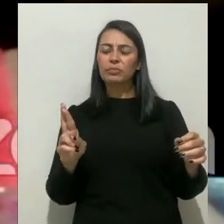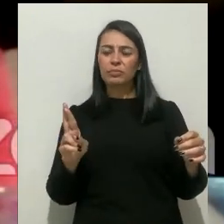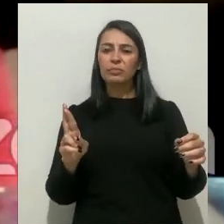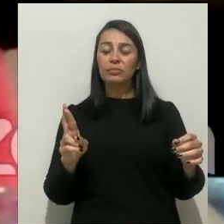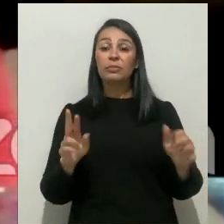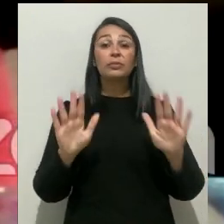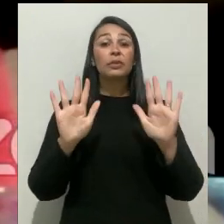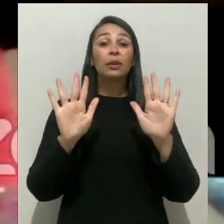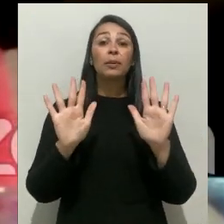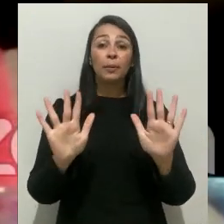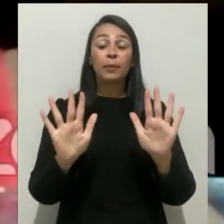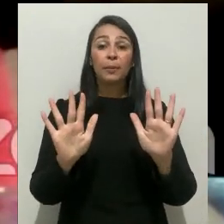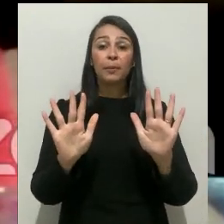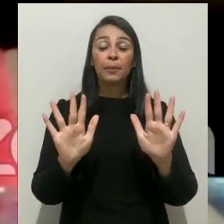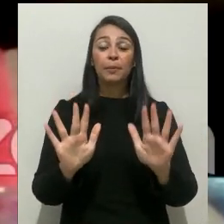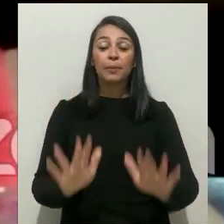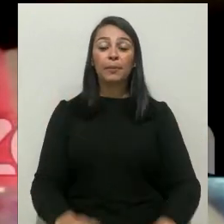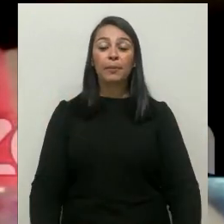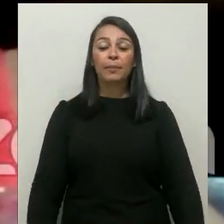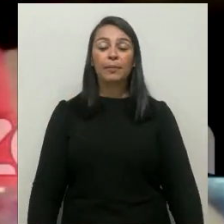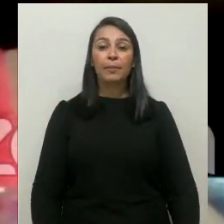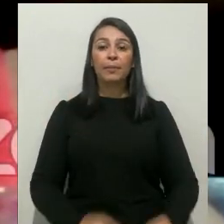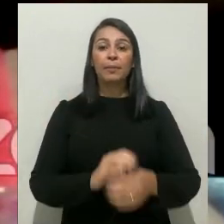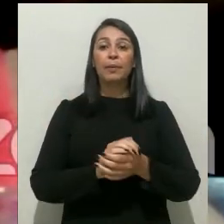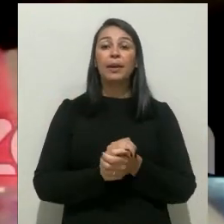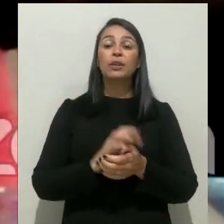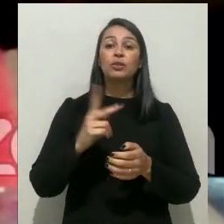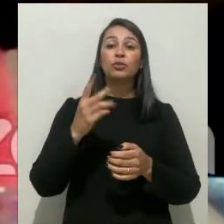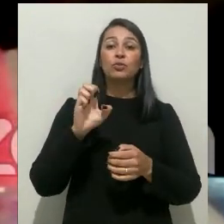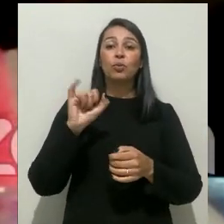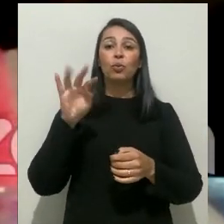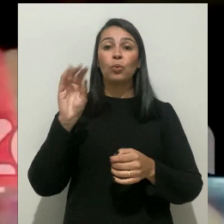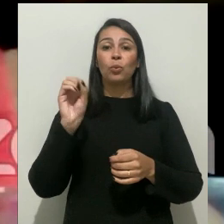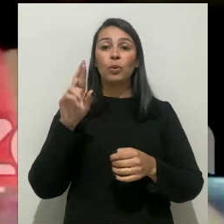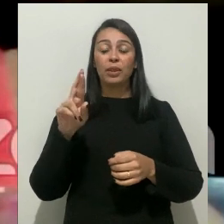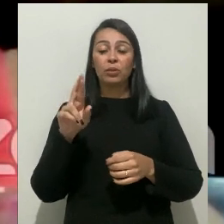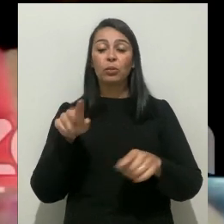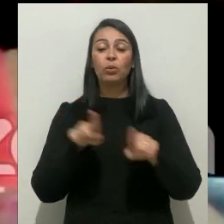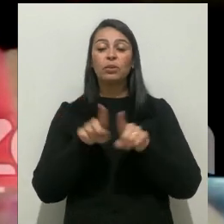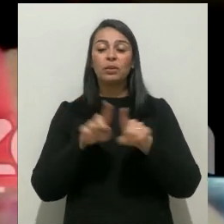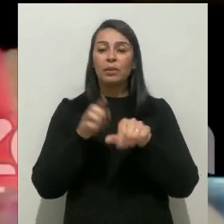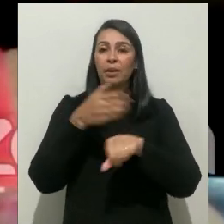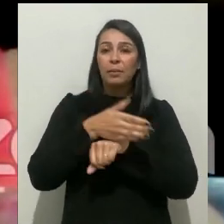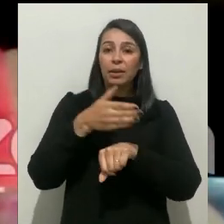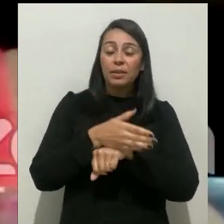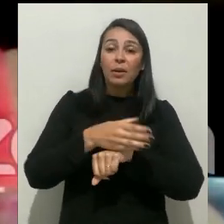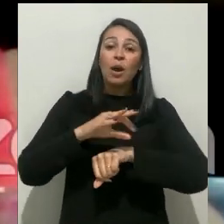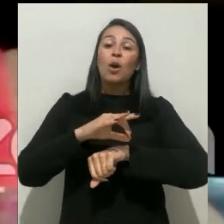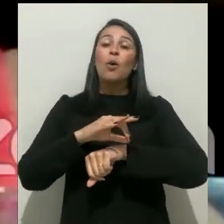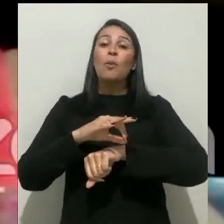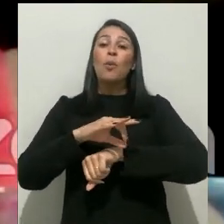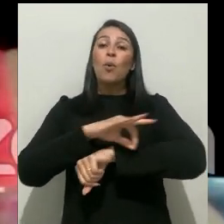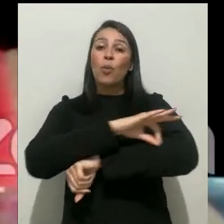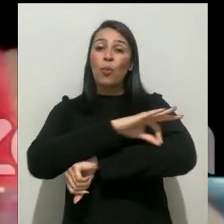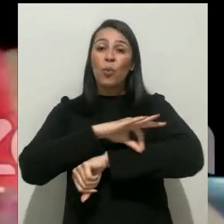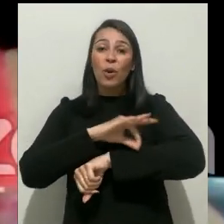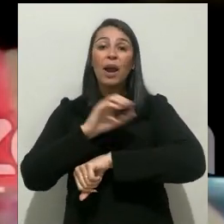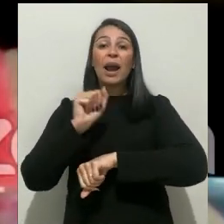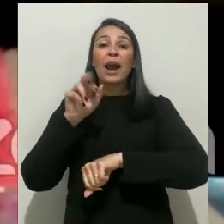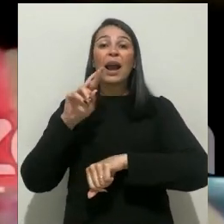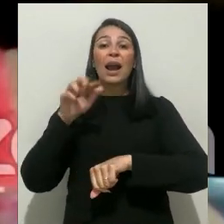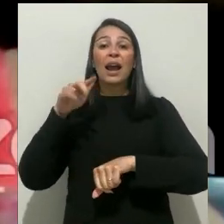situação, mas o Heitor trabalhou como urbanista também. A gente fala do Heitor arquiteto, do